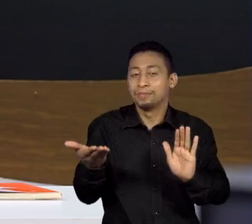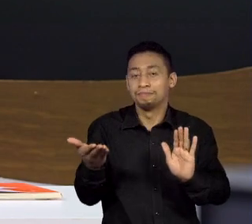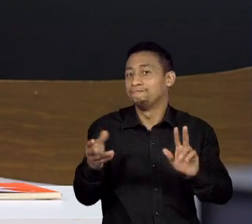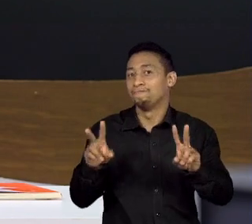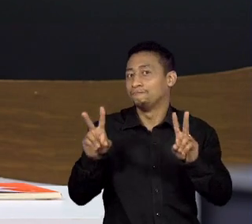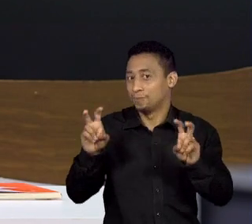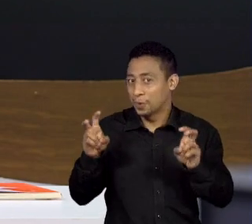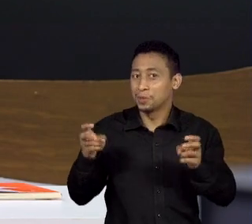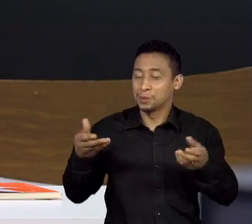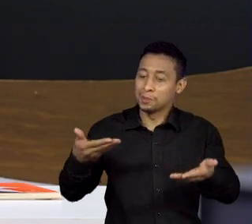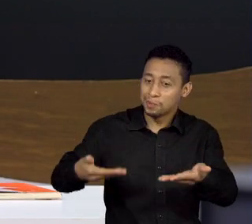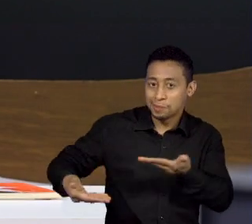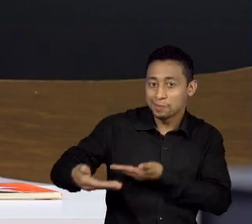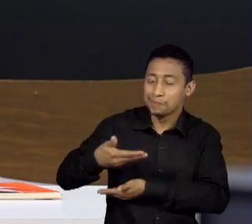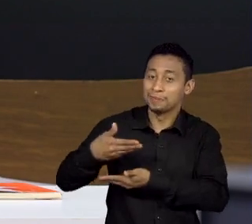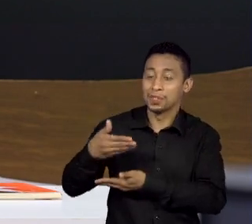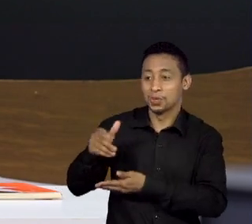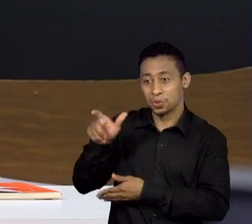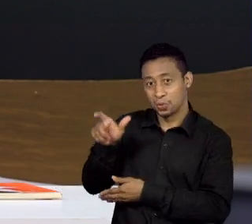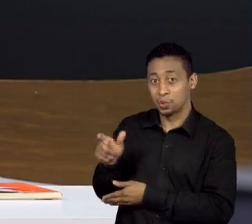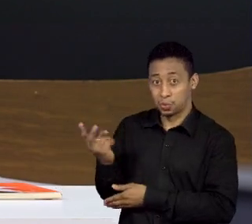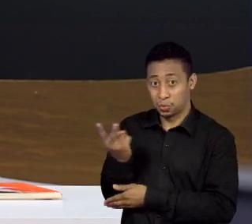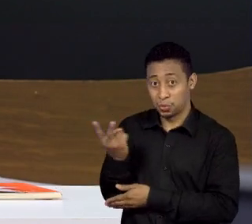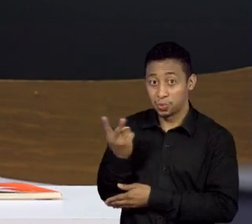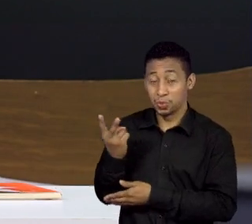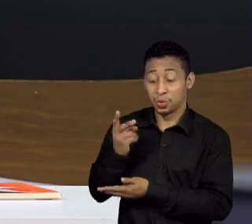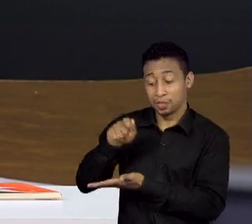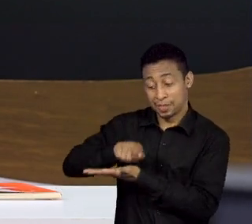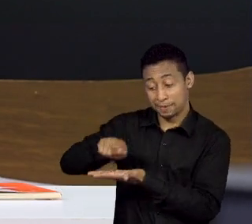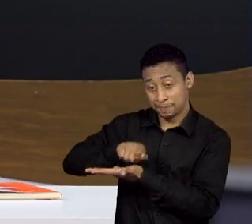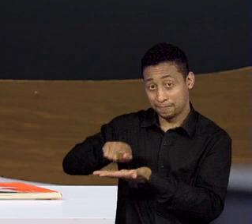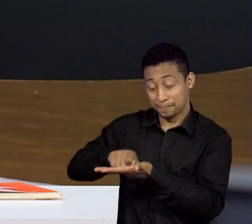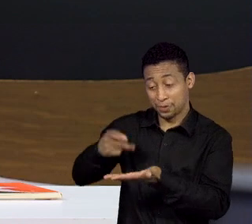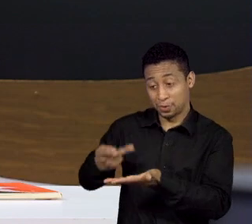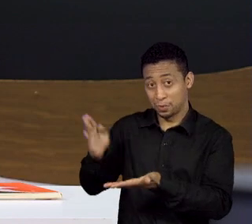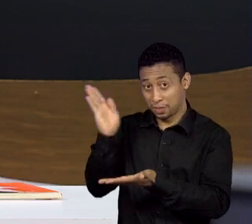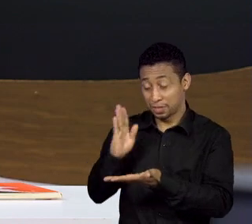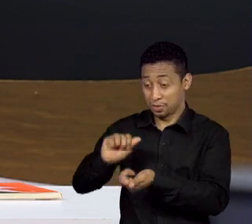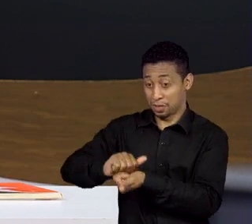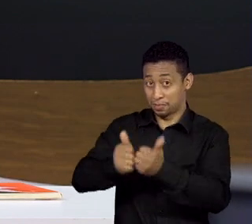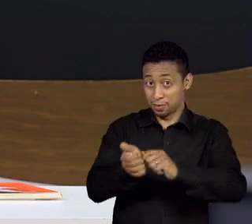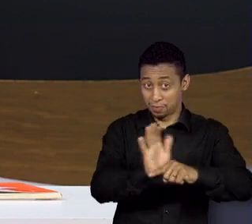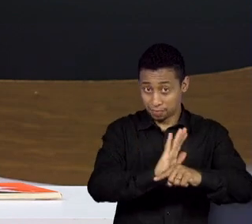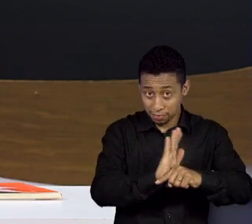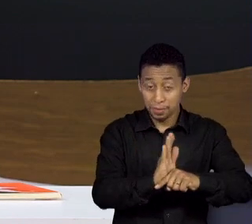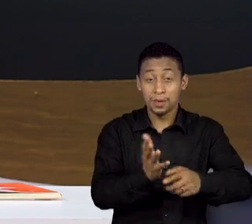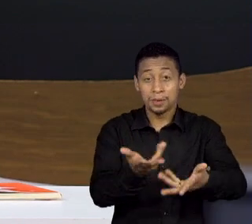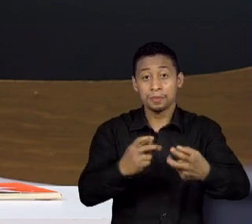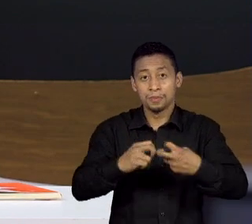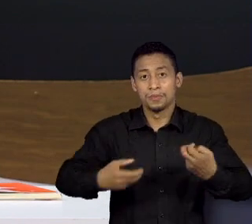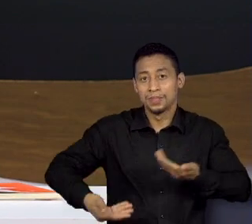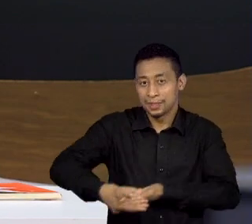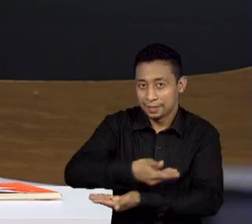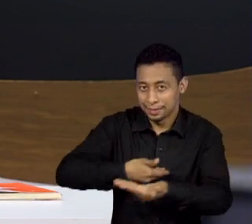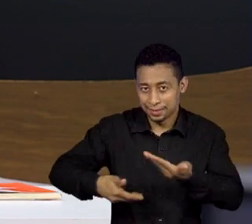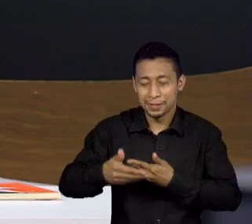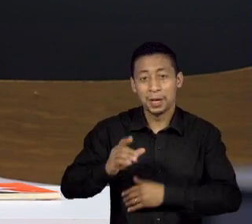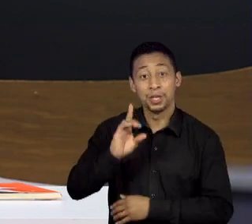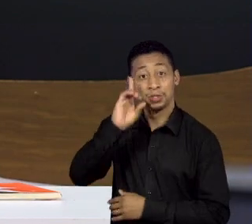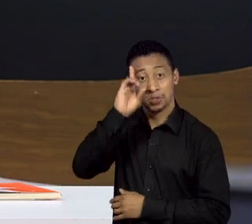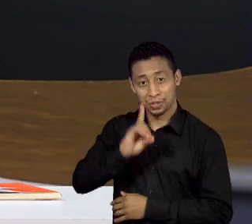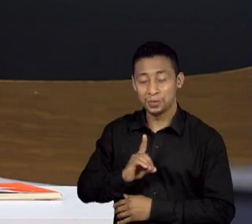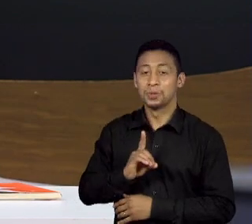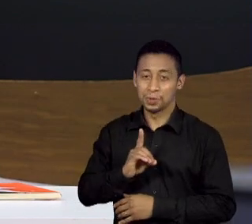profícua trajetória dos autores no audiovisual brasileiro, recebemos no Centro Virtual do Roda Viva os